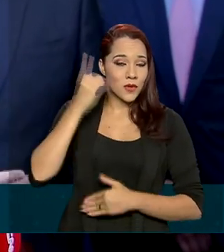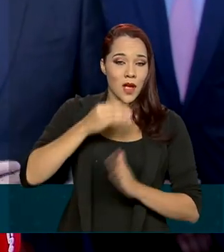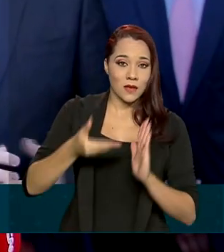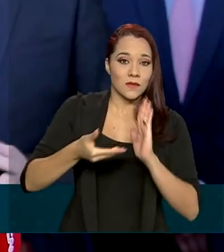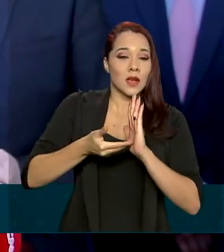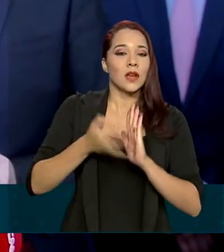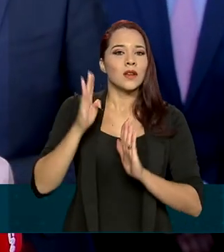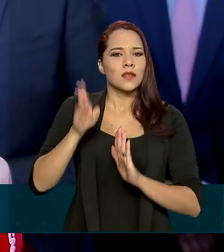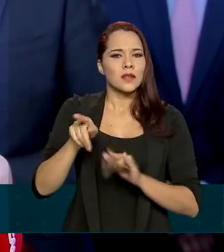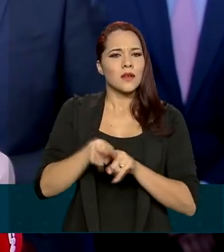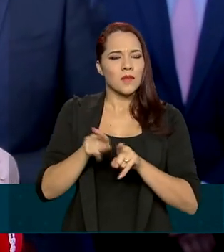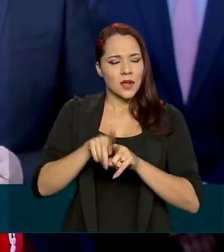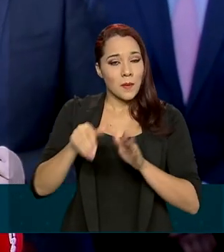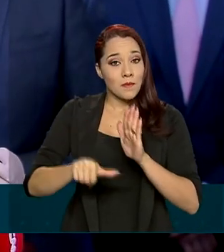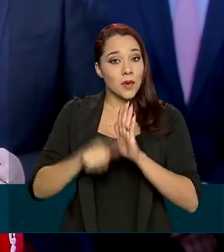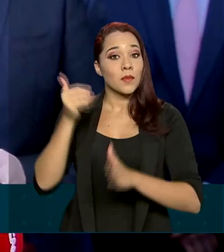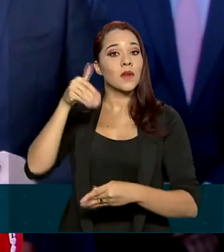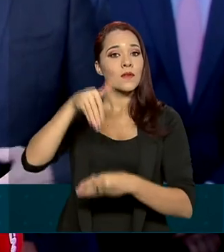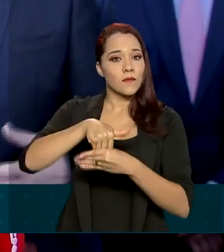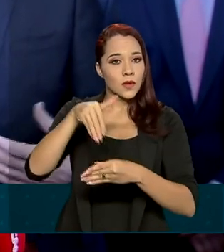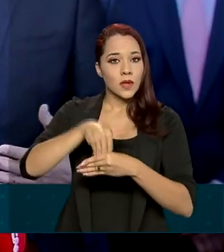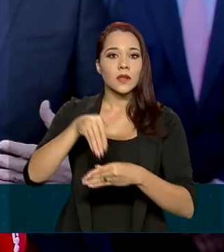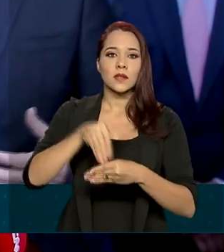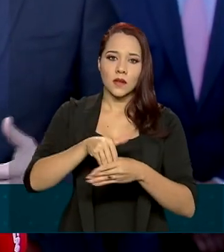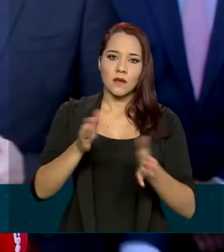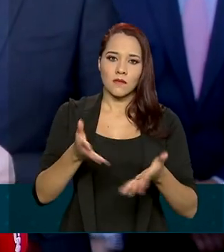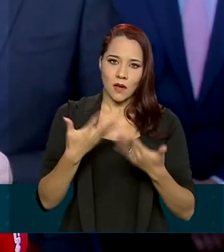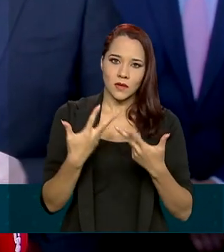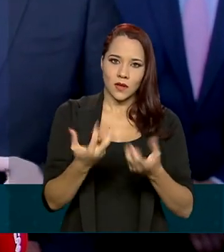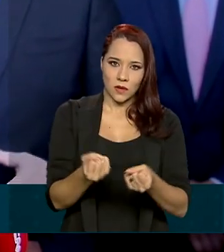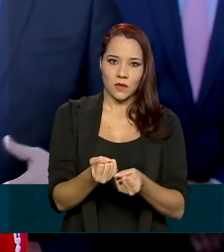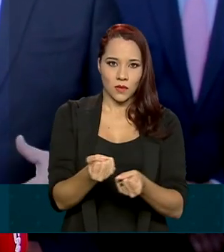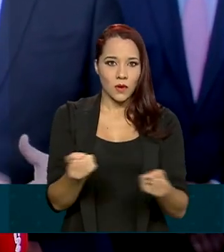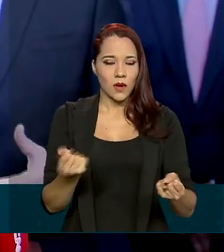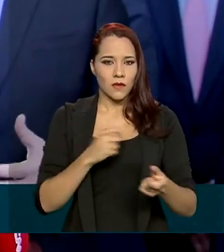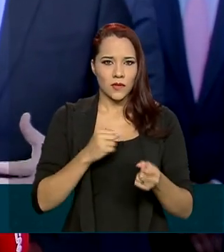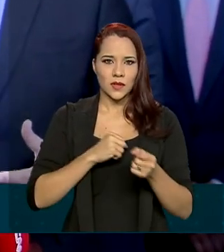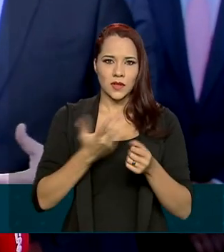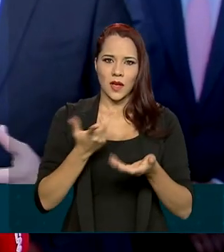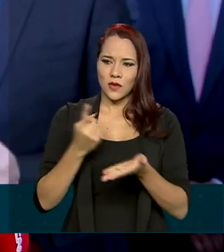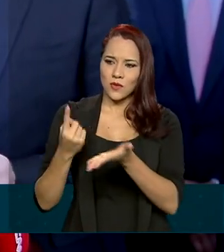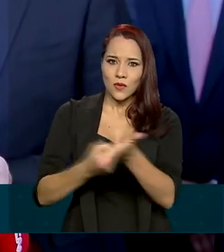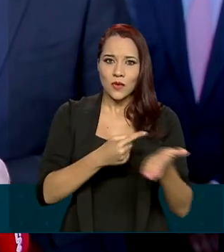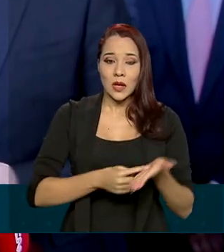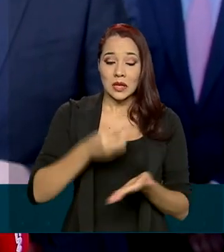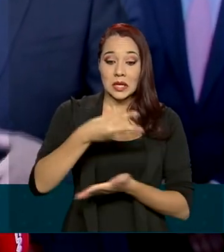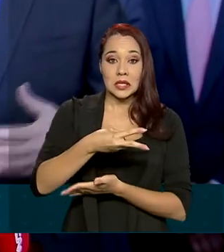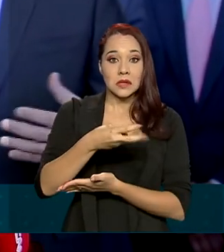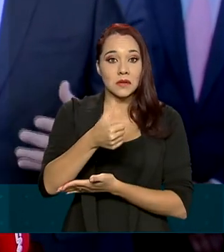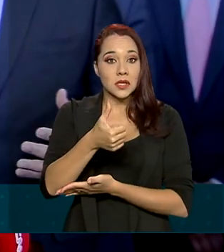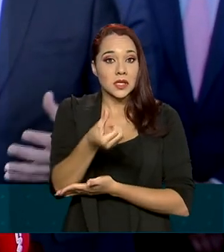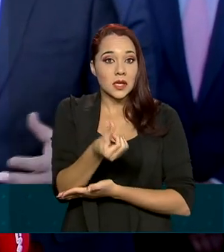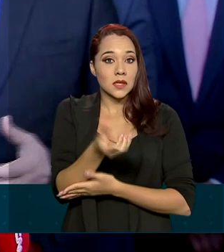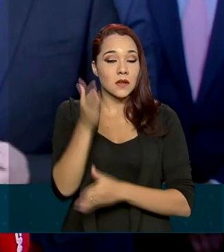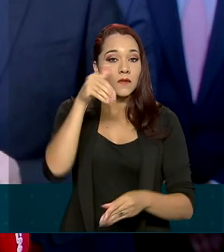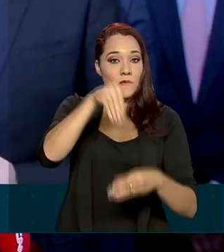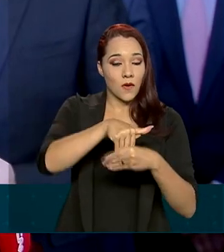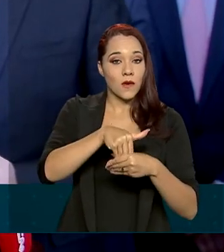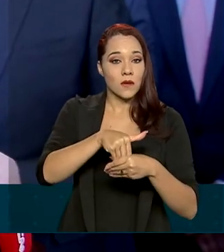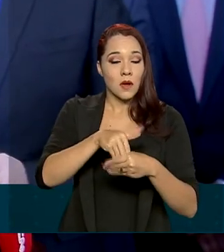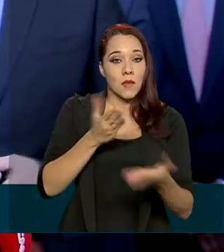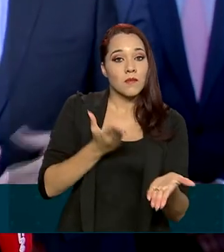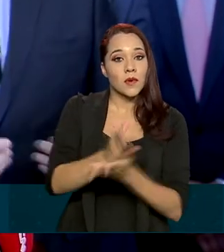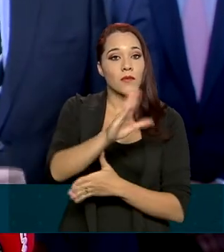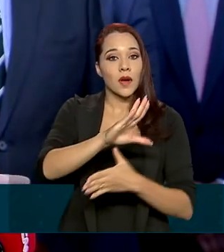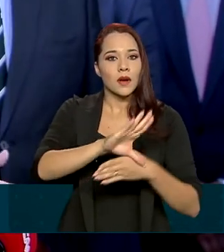na primeira votação que tivemos nos permitiram fazer um quórum de 316 votos, estava para aprovar uma emenda